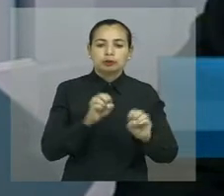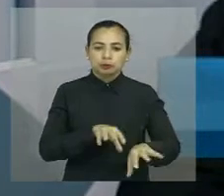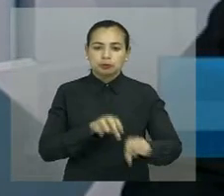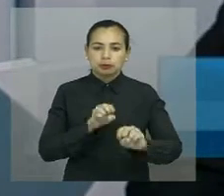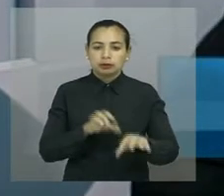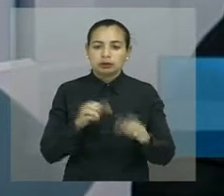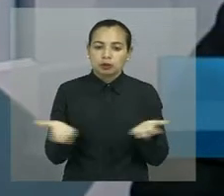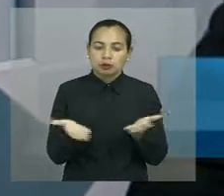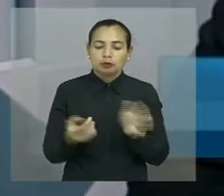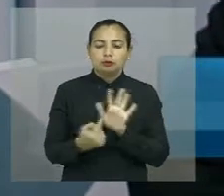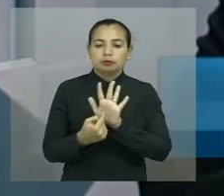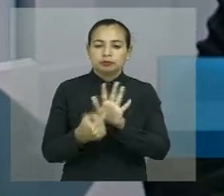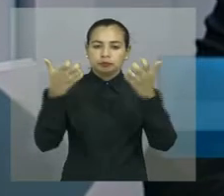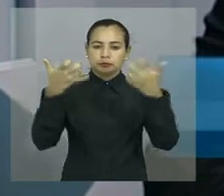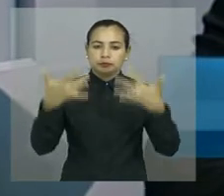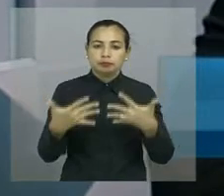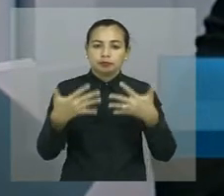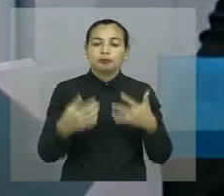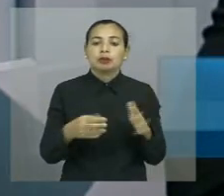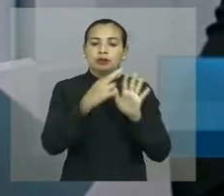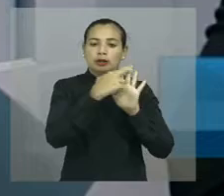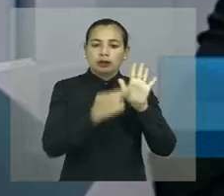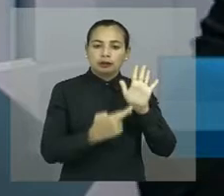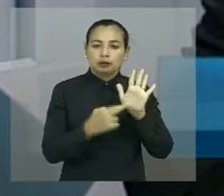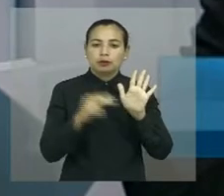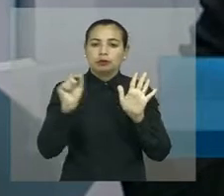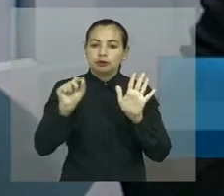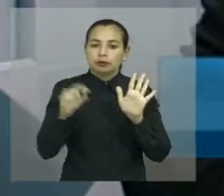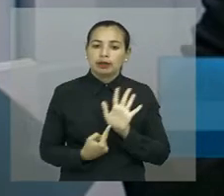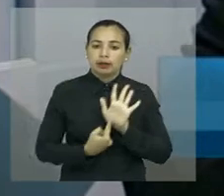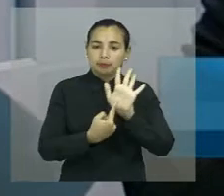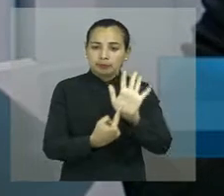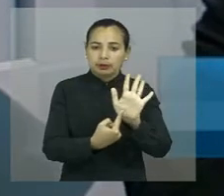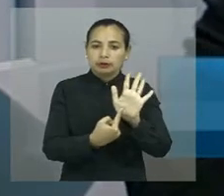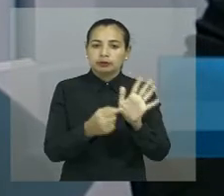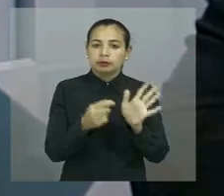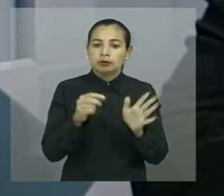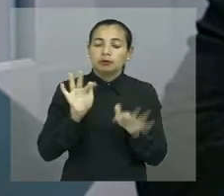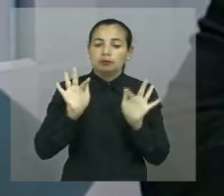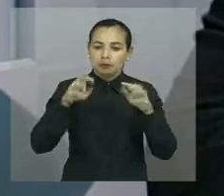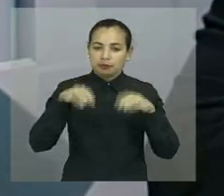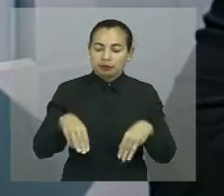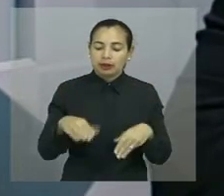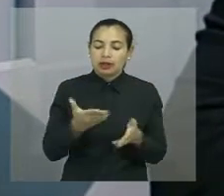por este relatório que nós apresentamos agora no final do...